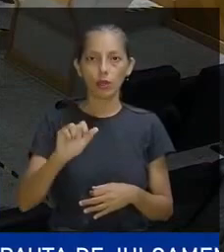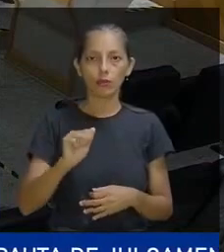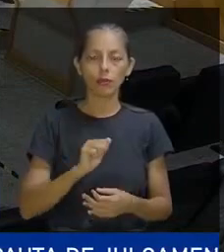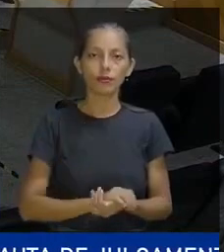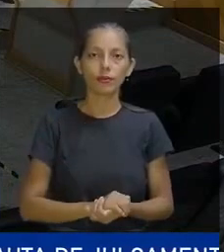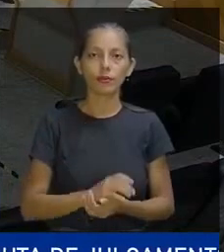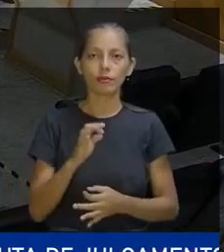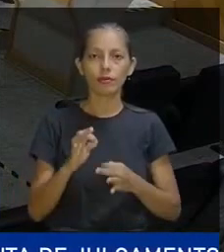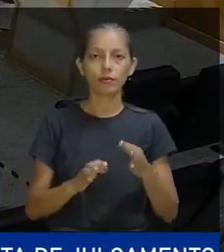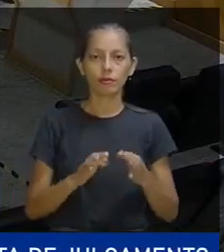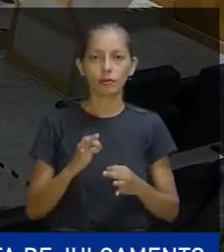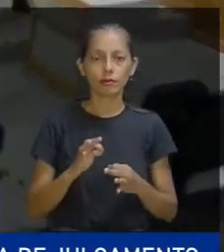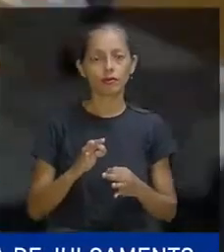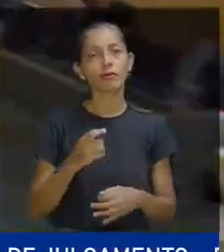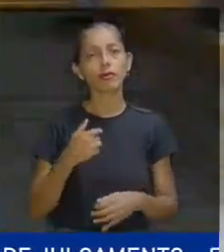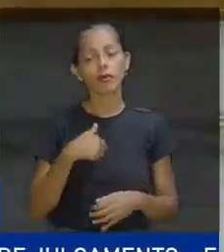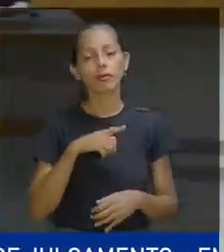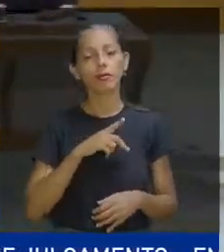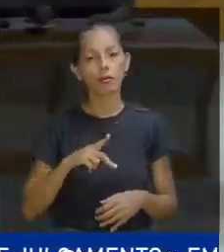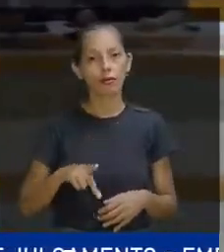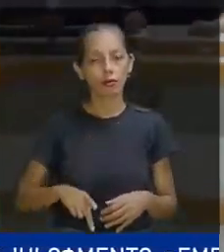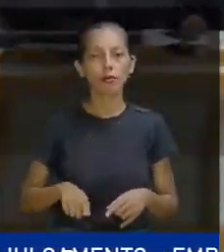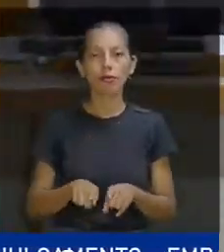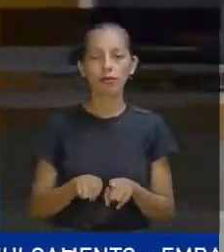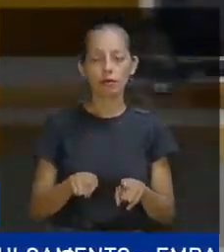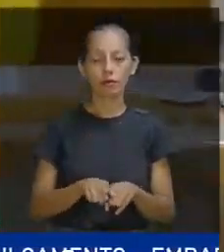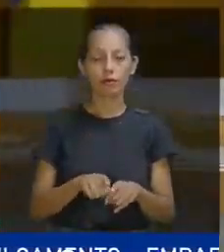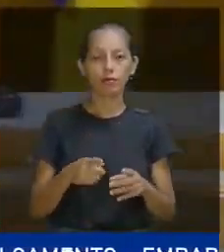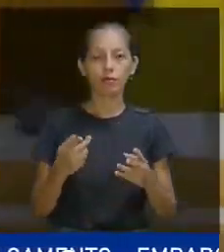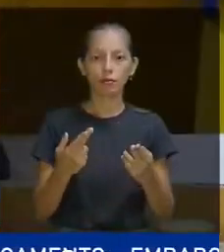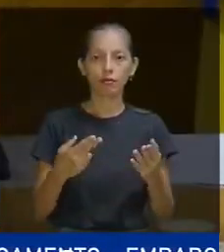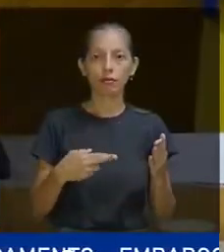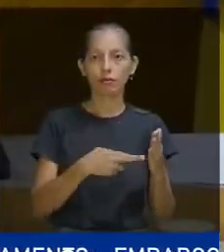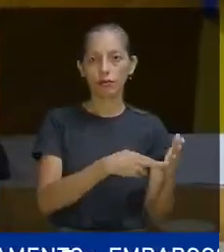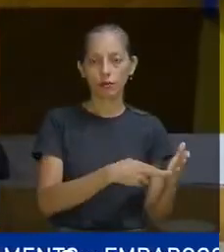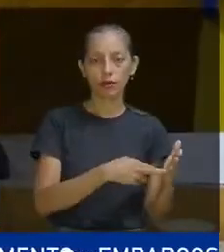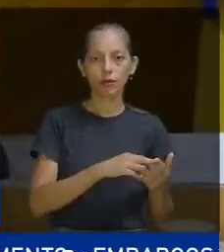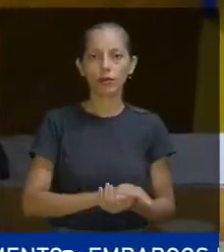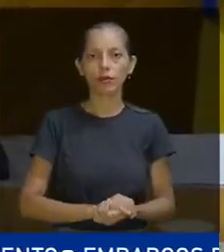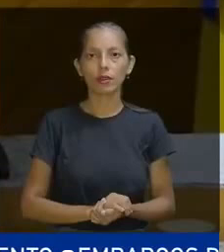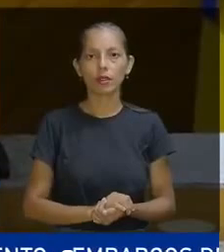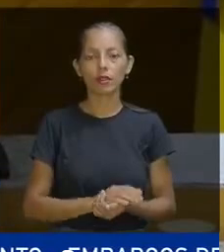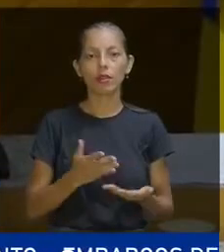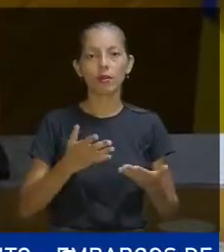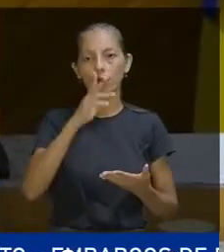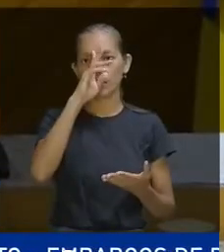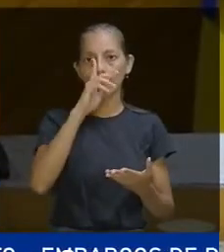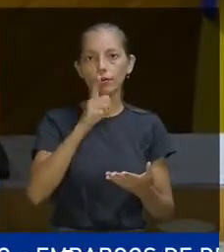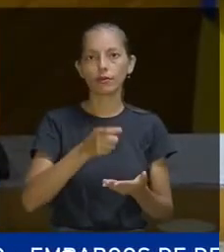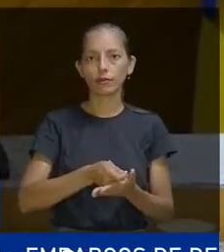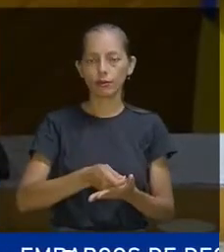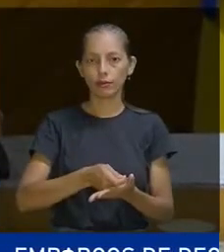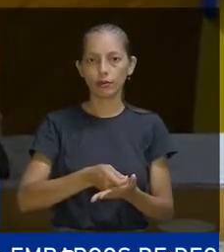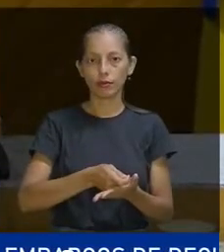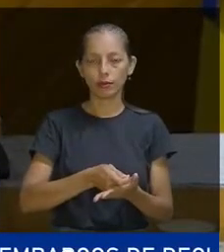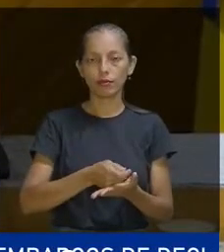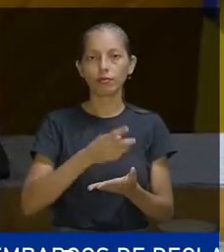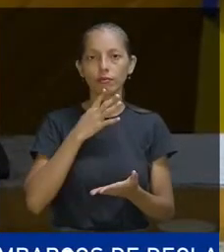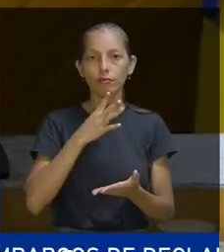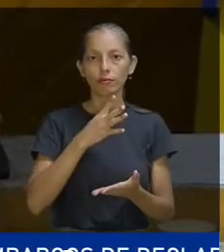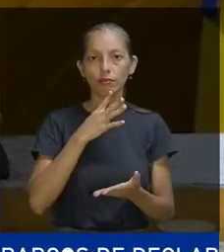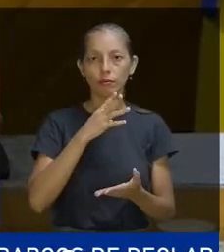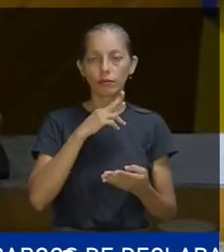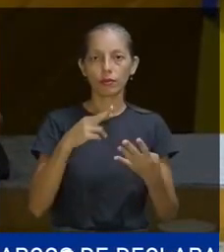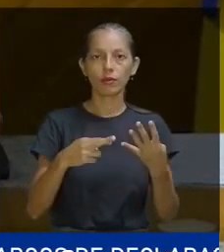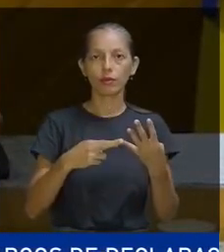presidente. Eu também acompanho e anuncio o resultado. O TRE do Amapá, por unanimidade, conheceu do recurso e, no mérito,